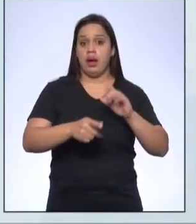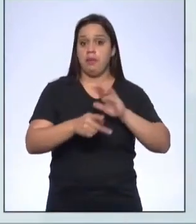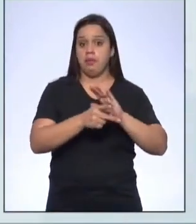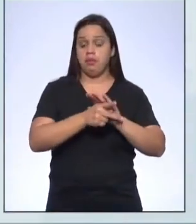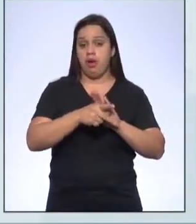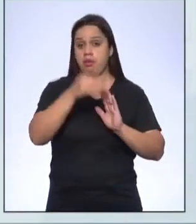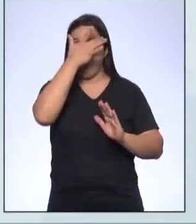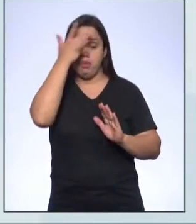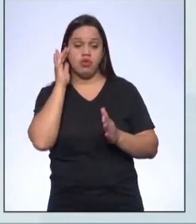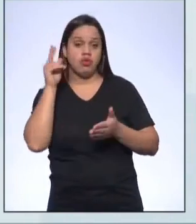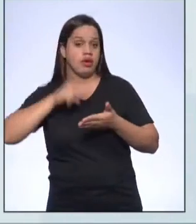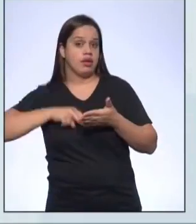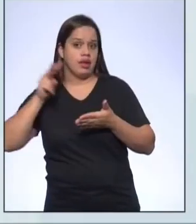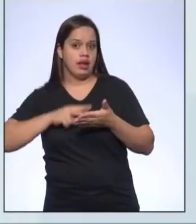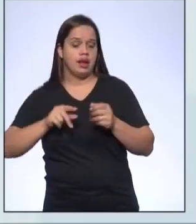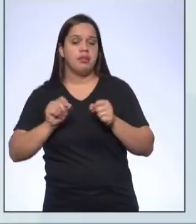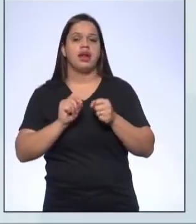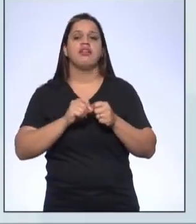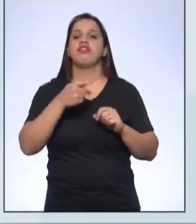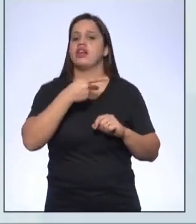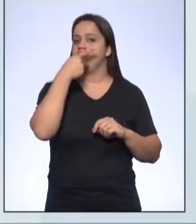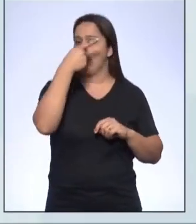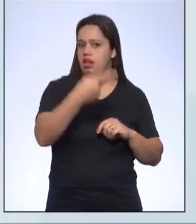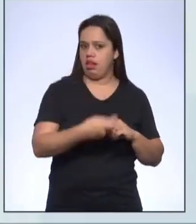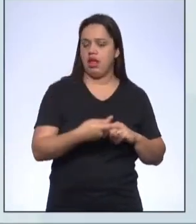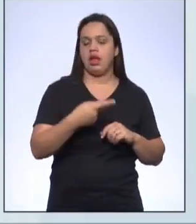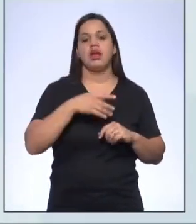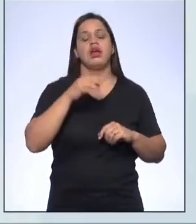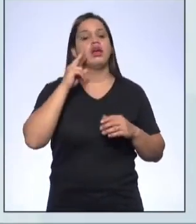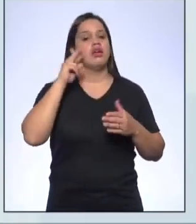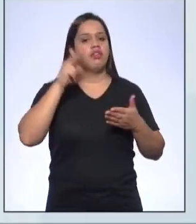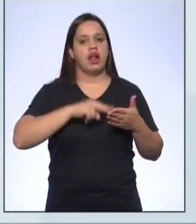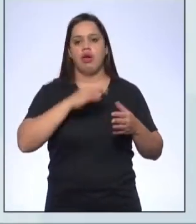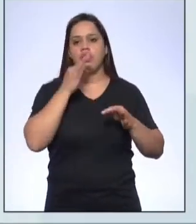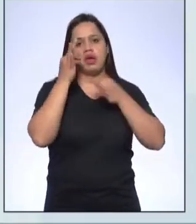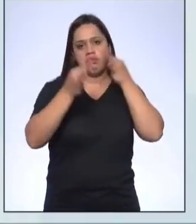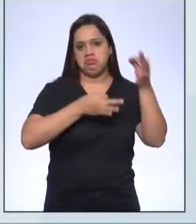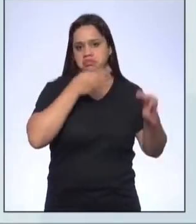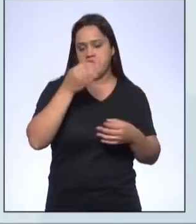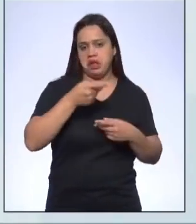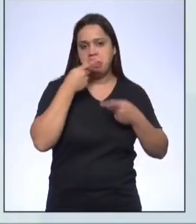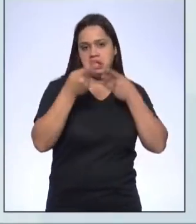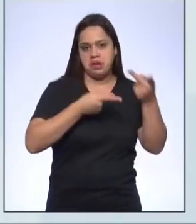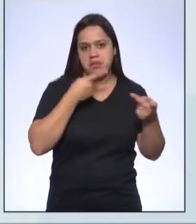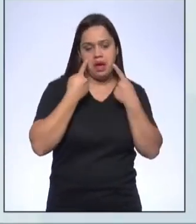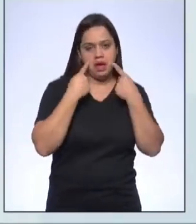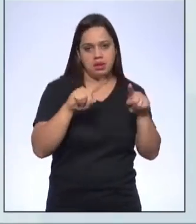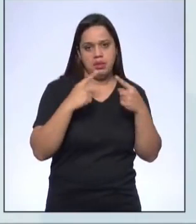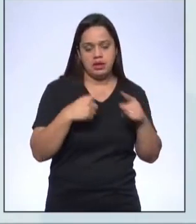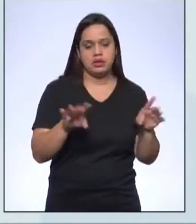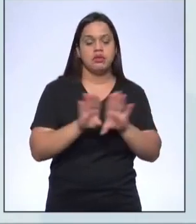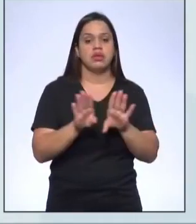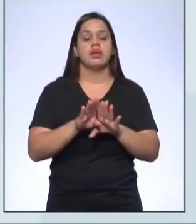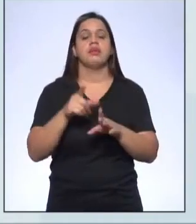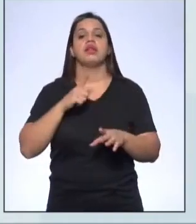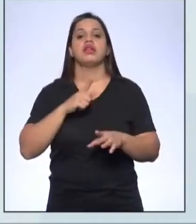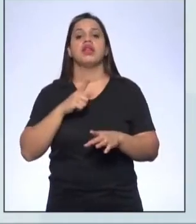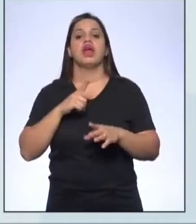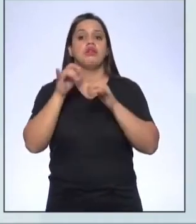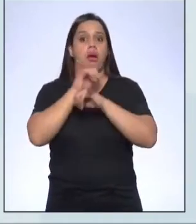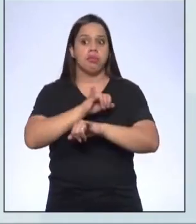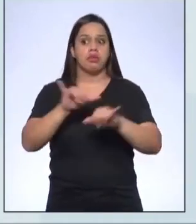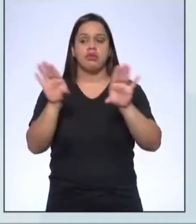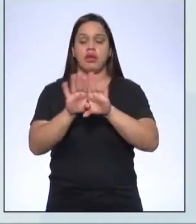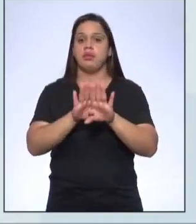que ele possa emitir sua opinião sobre reclamações, elogios e denúncias envolvendo atendimento nas instâncias públicas,